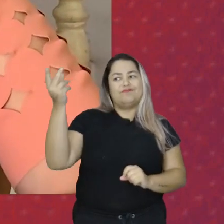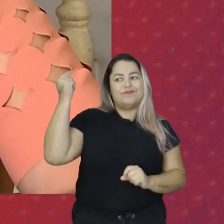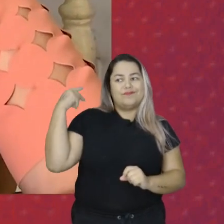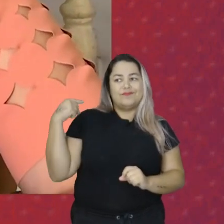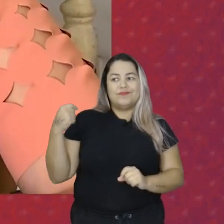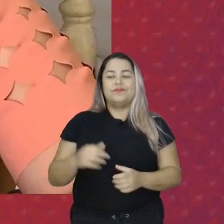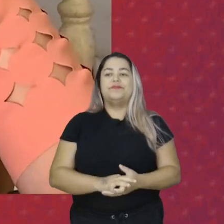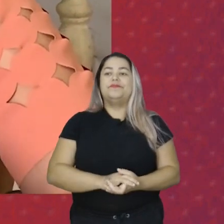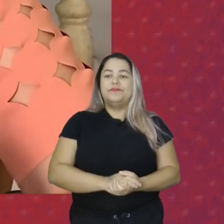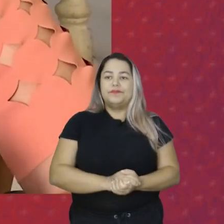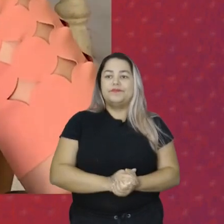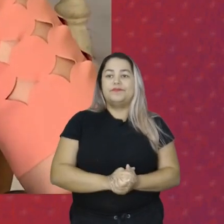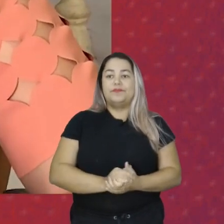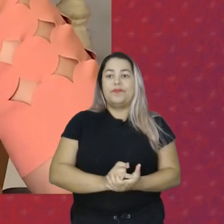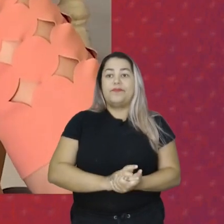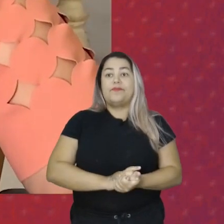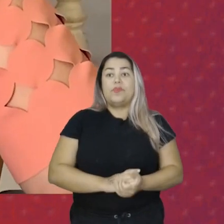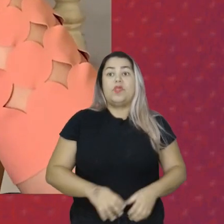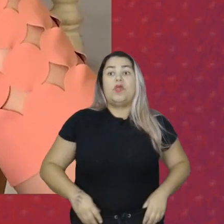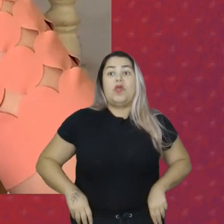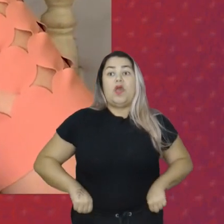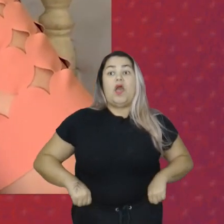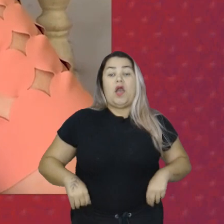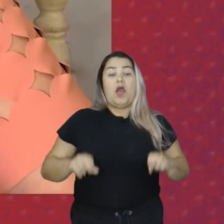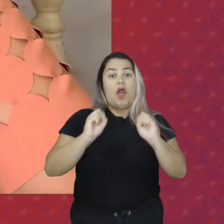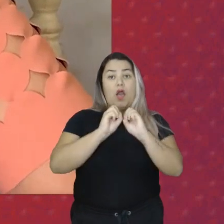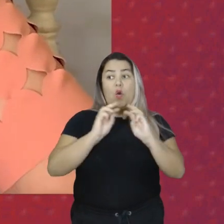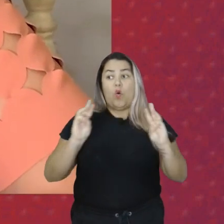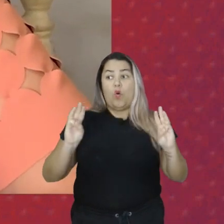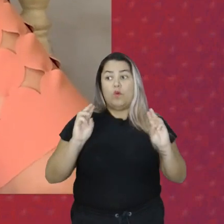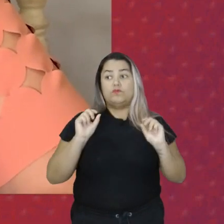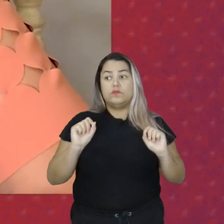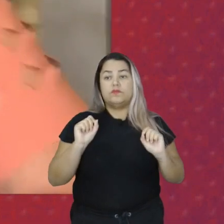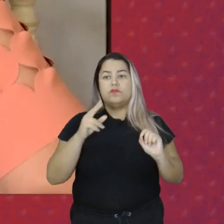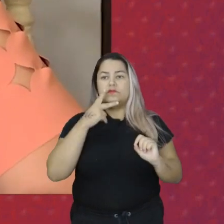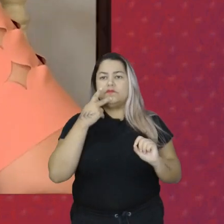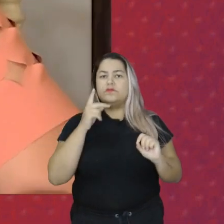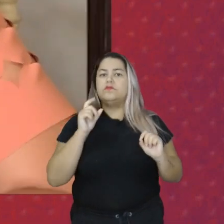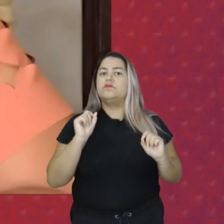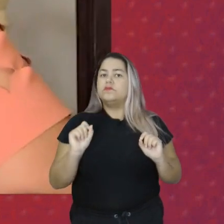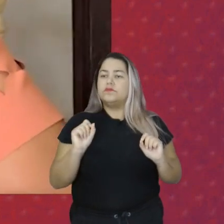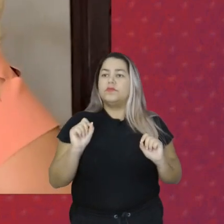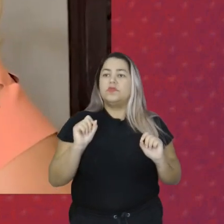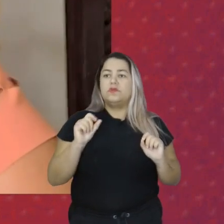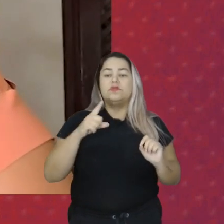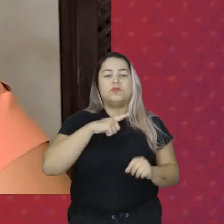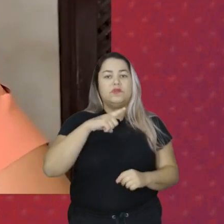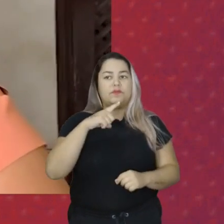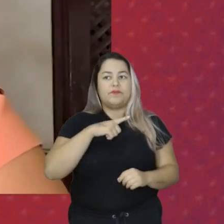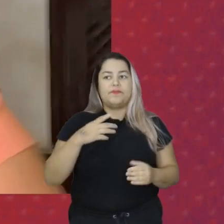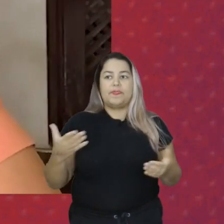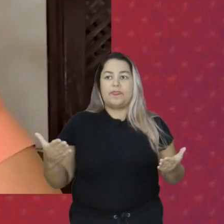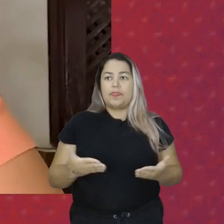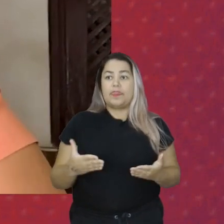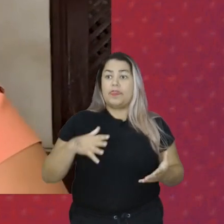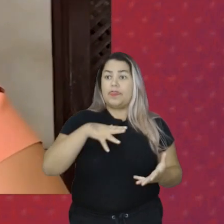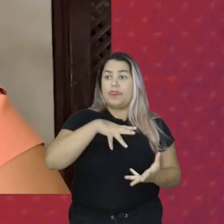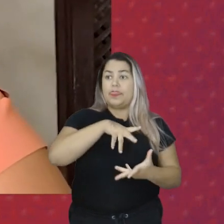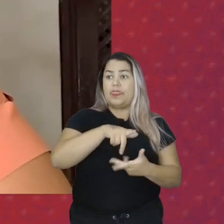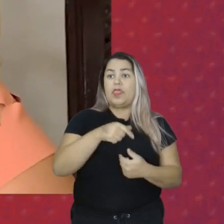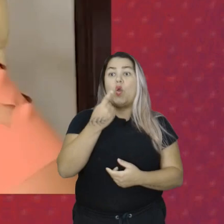até então. A ONU estima que nós temos hoje no mundo